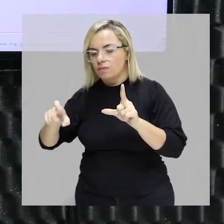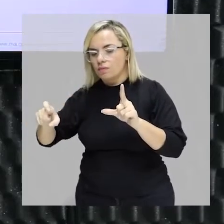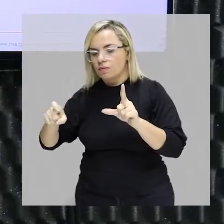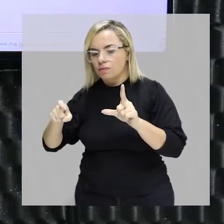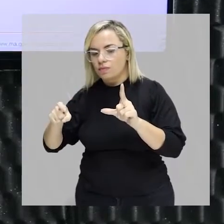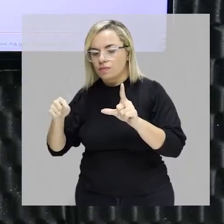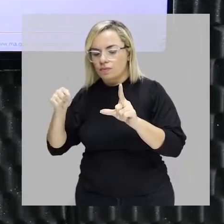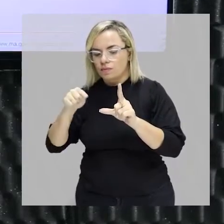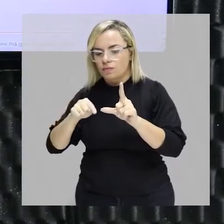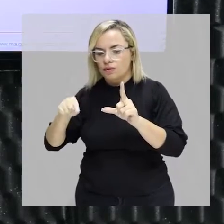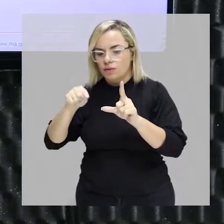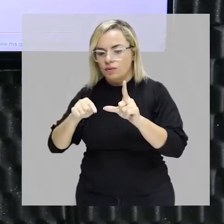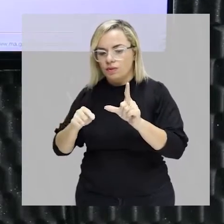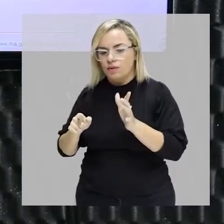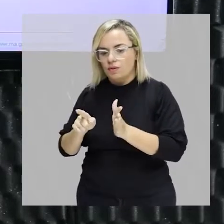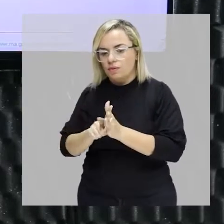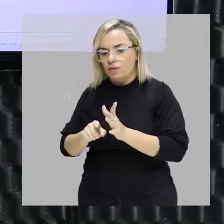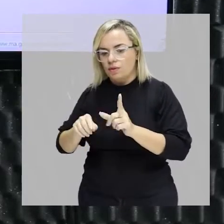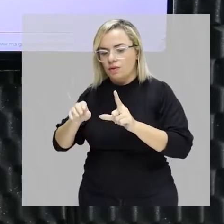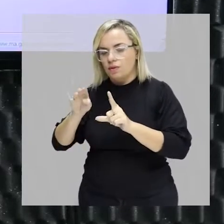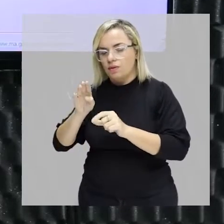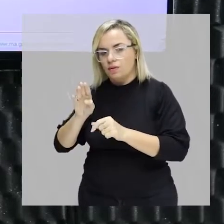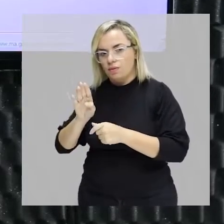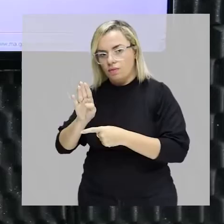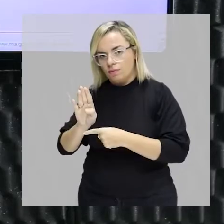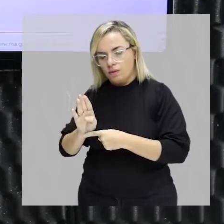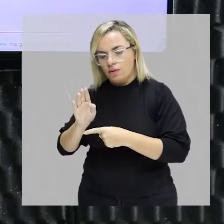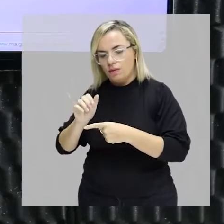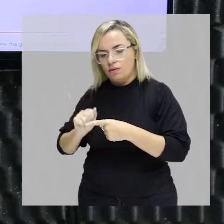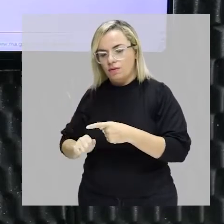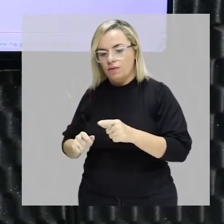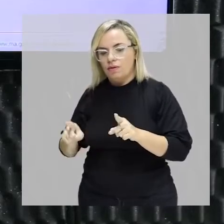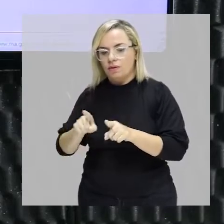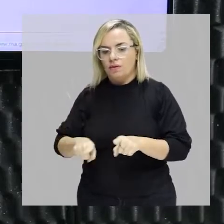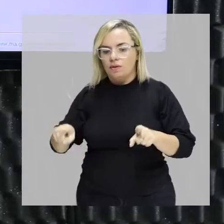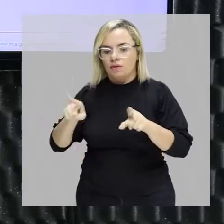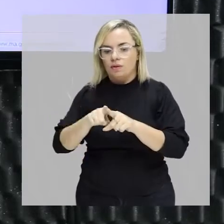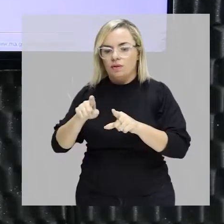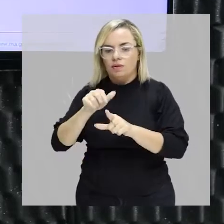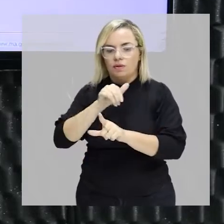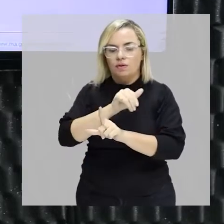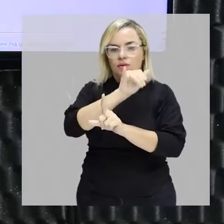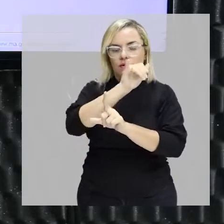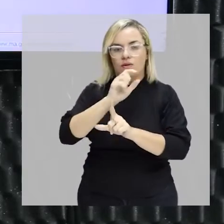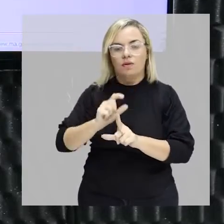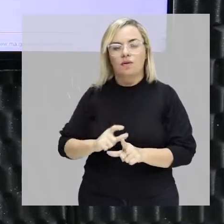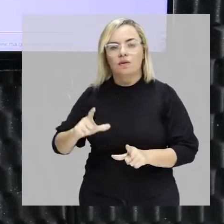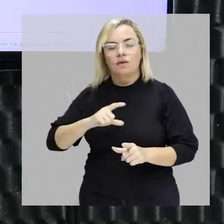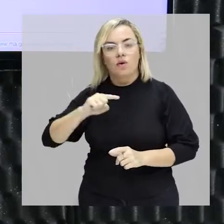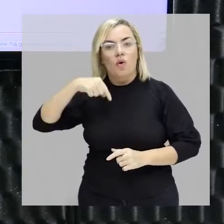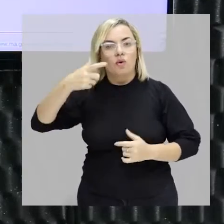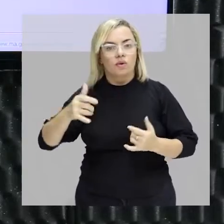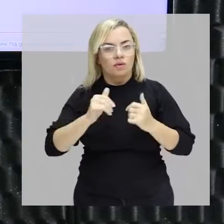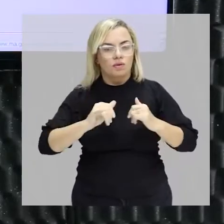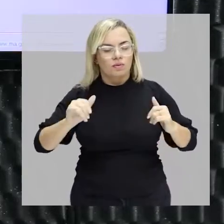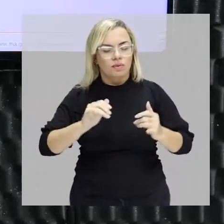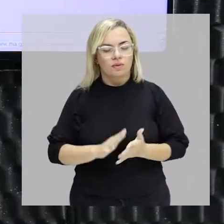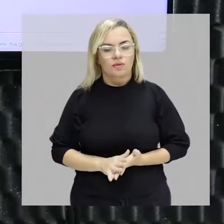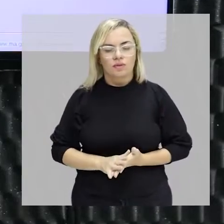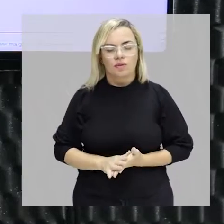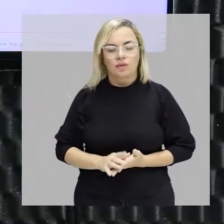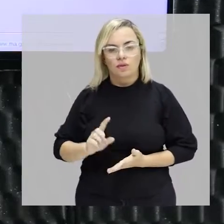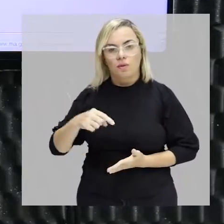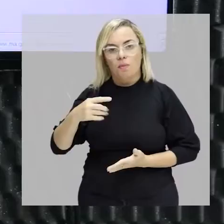ponto menos b sobre a. O eixo y, ele também tem uma outra informação aqui, que a gente vai ver mais lá para frente, tá?